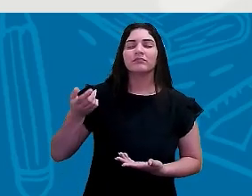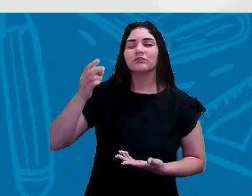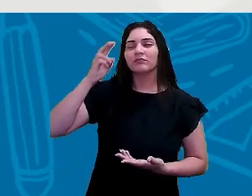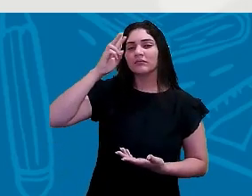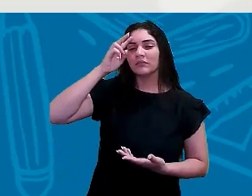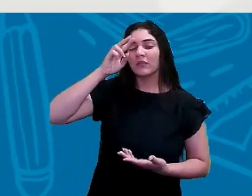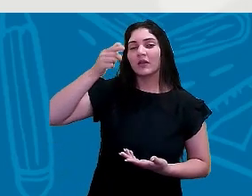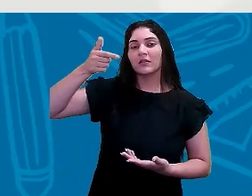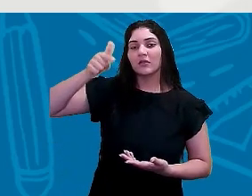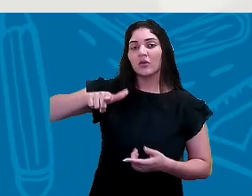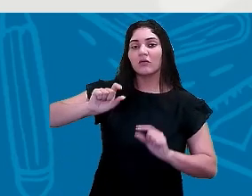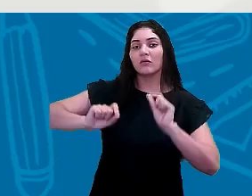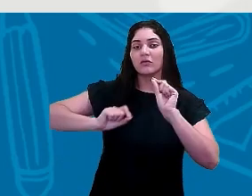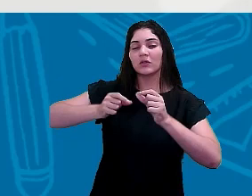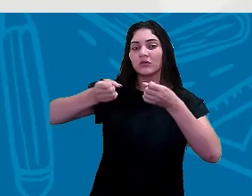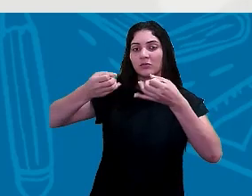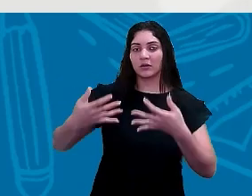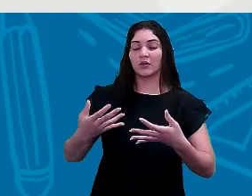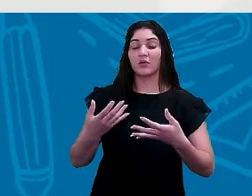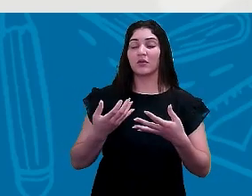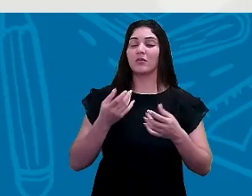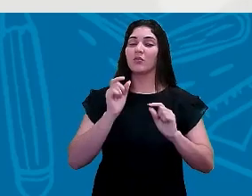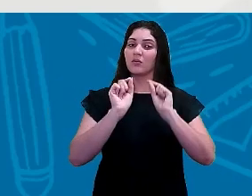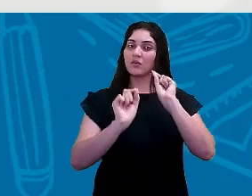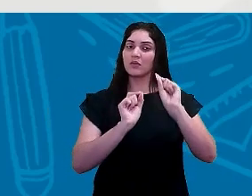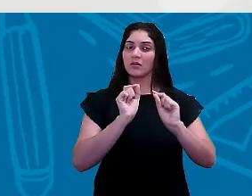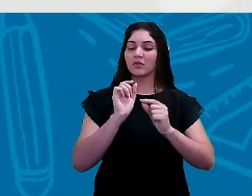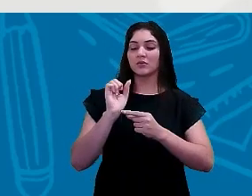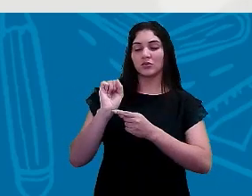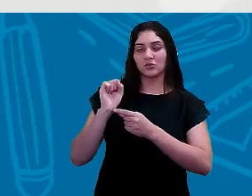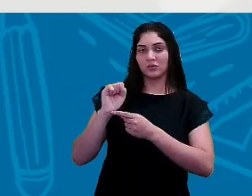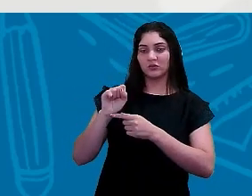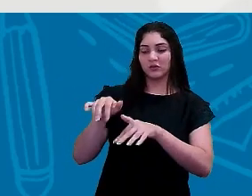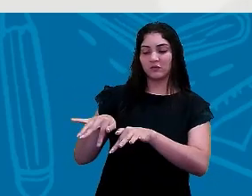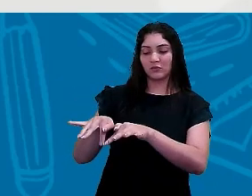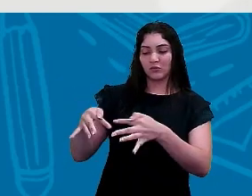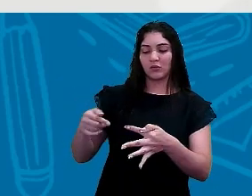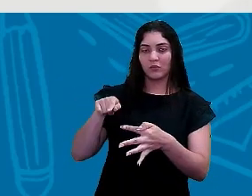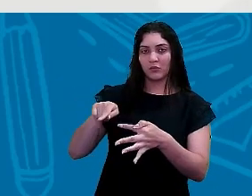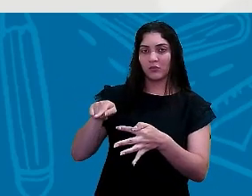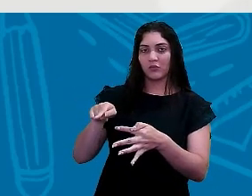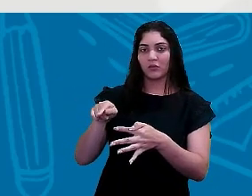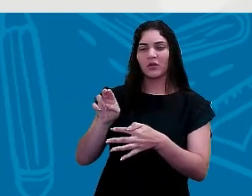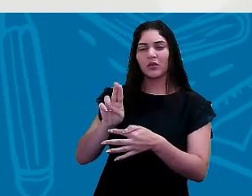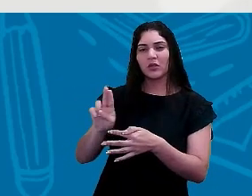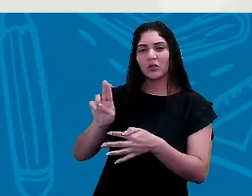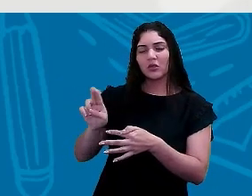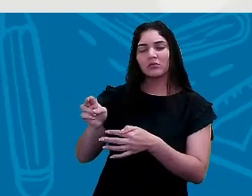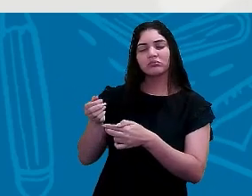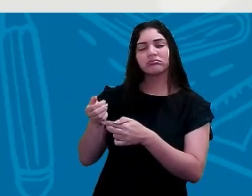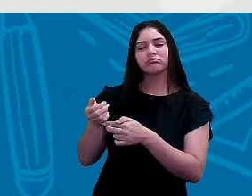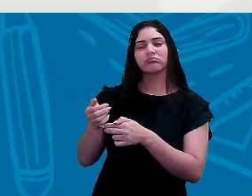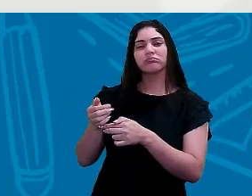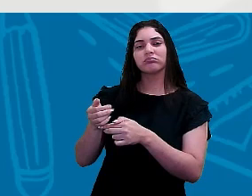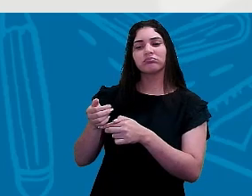foi que eu disse. Eu disse que substantivo comum são nomes comuns para